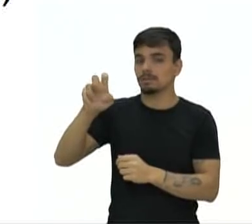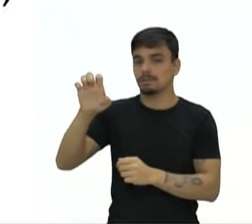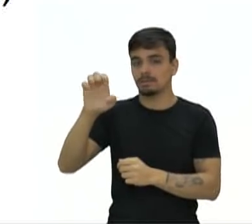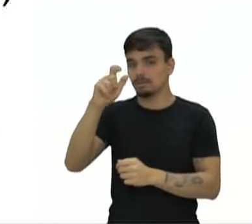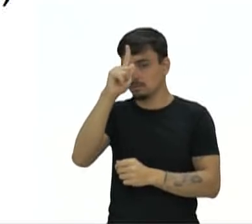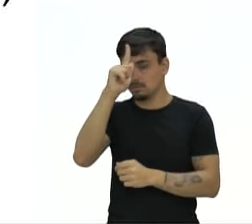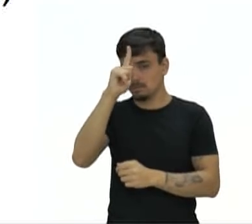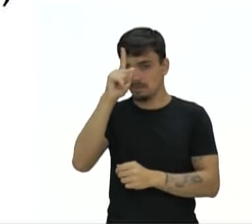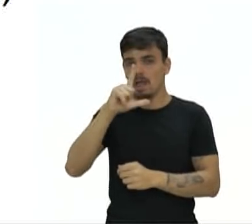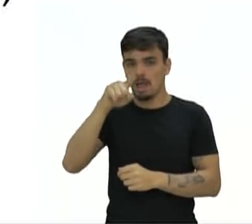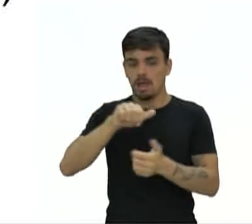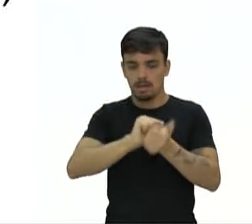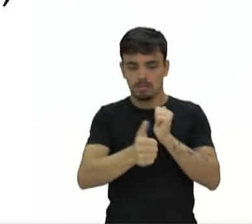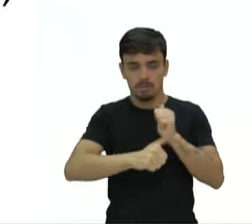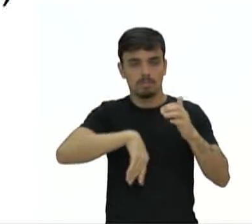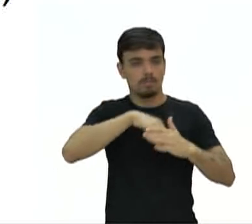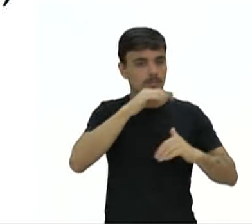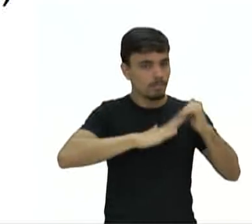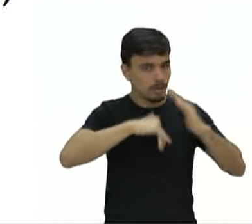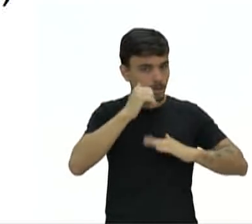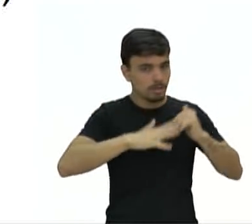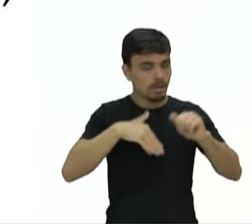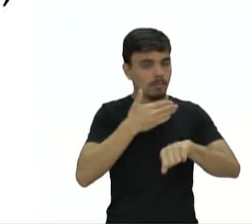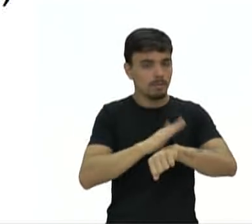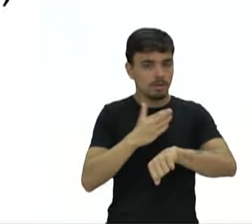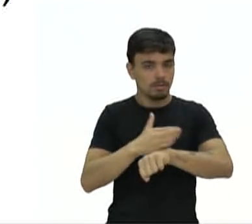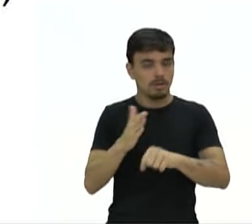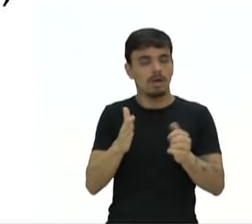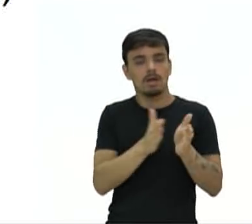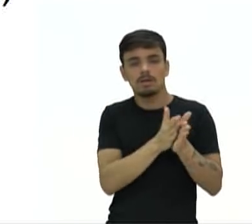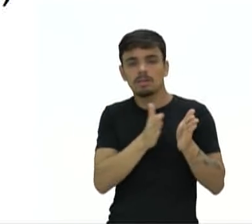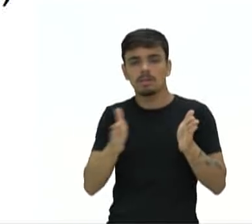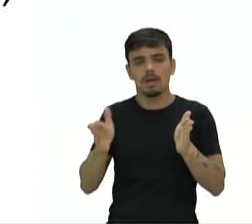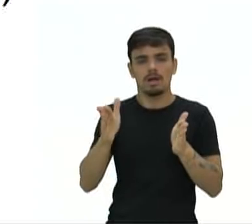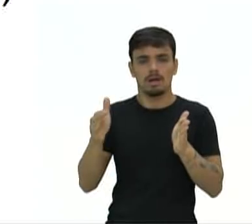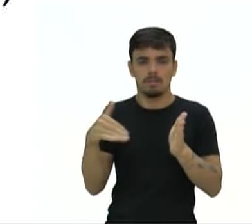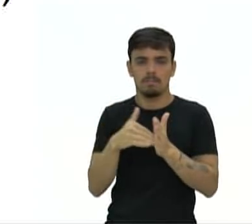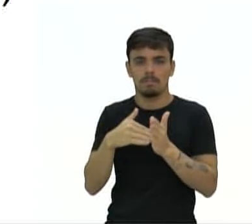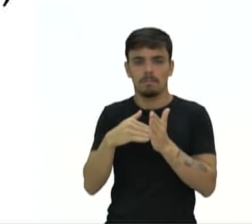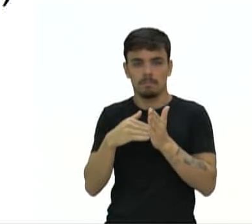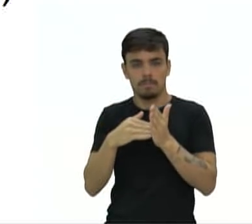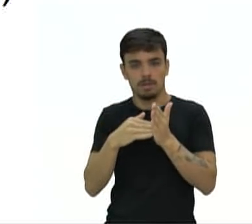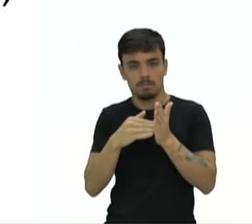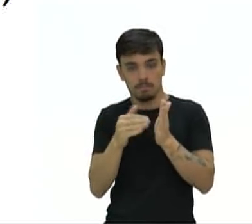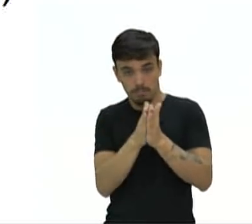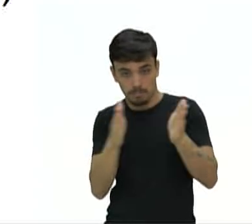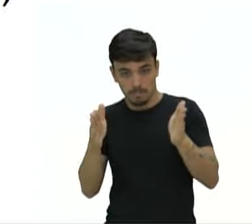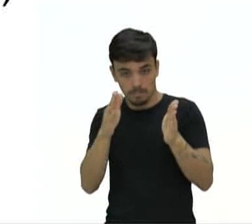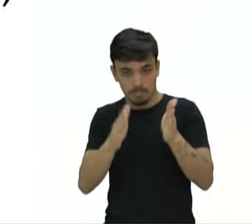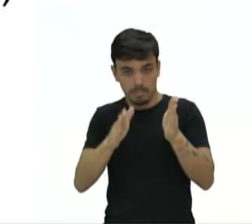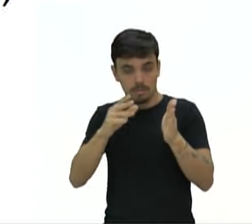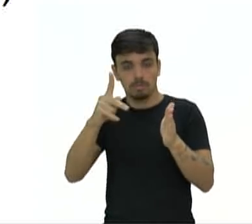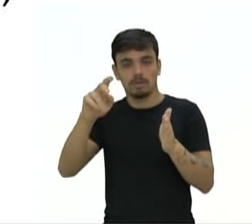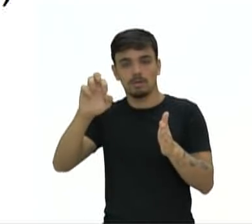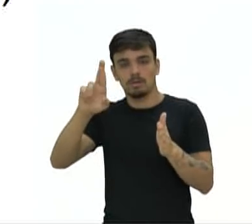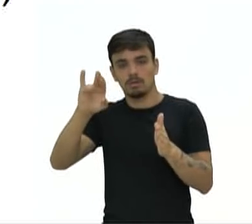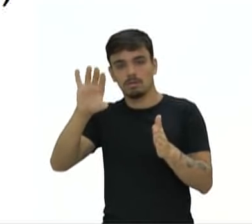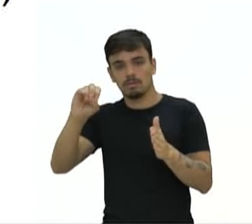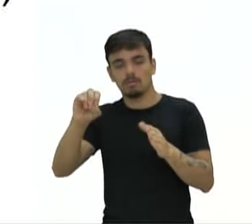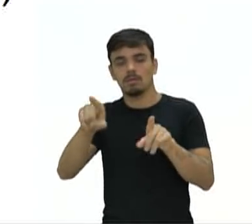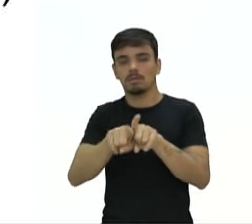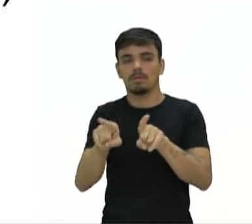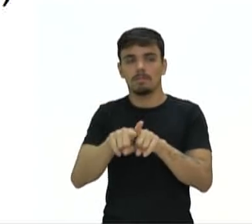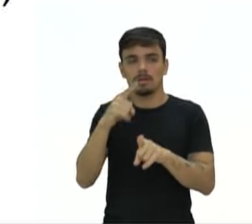esportes praticados na Grécia desde o período minoico. Aqui ao lado você tem uma imagem do boxeador Terma,